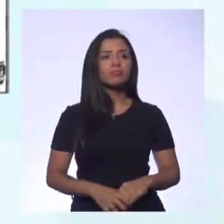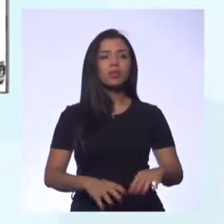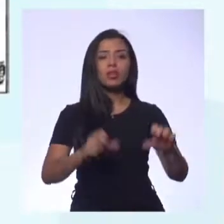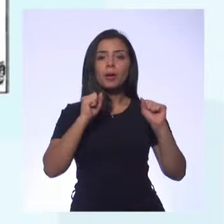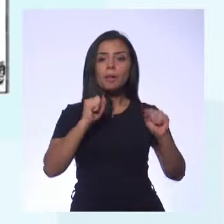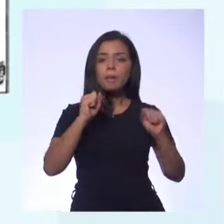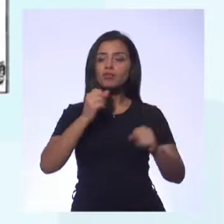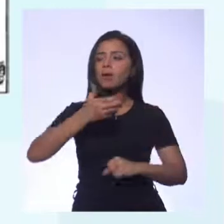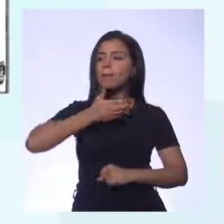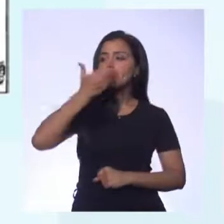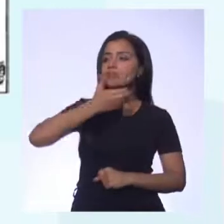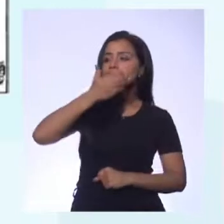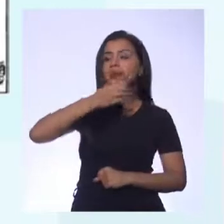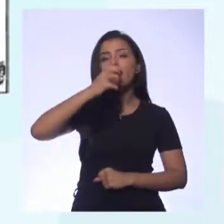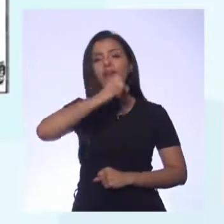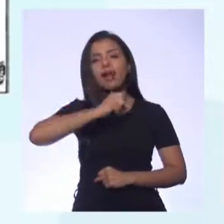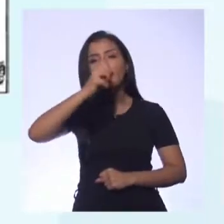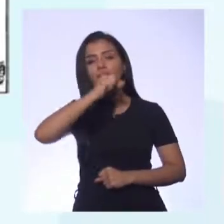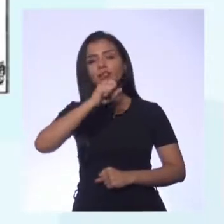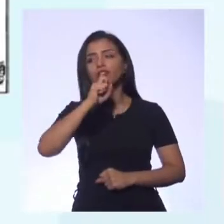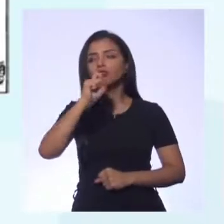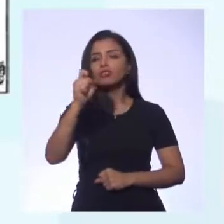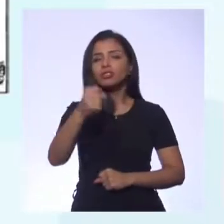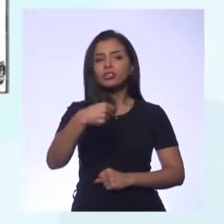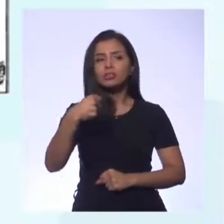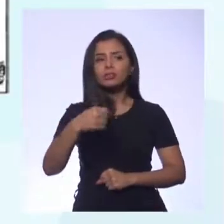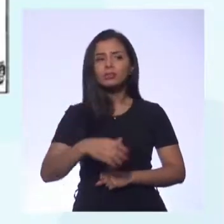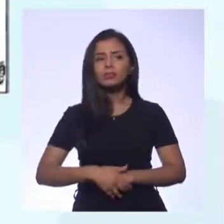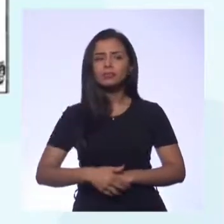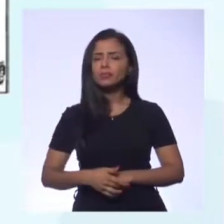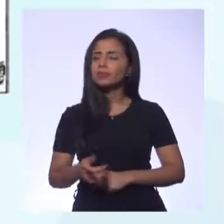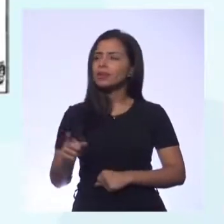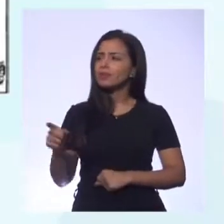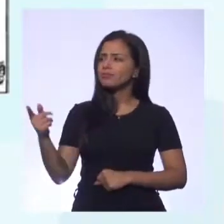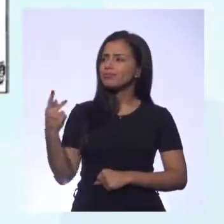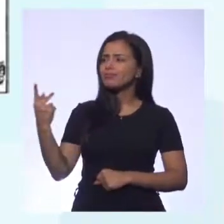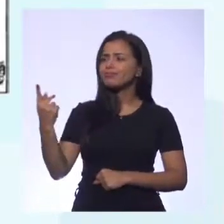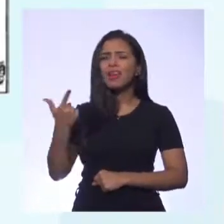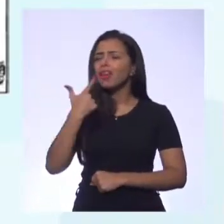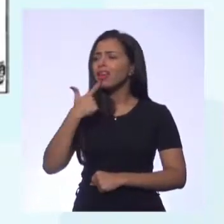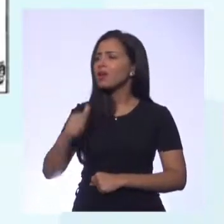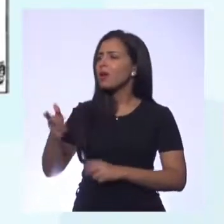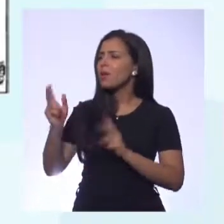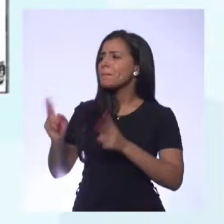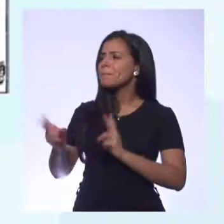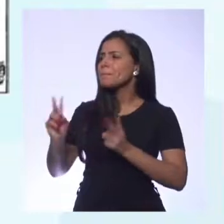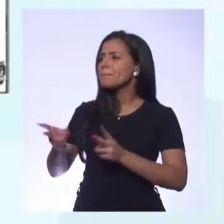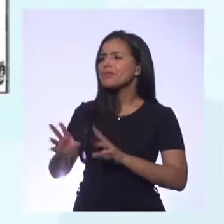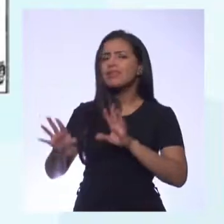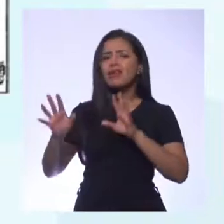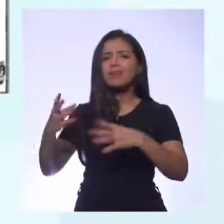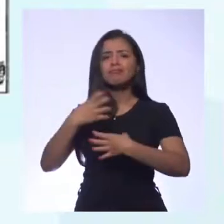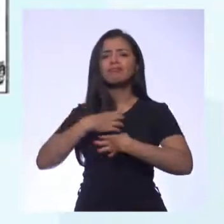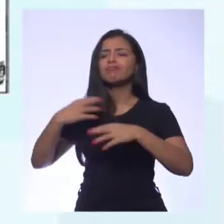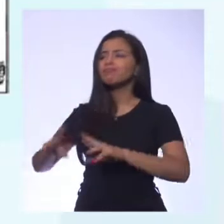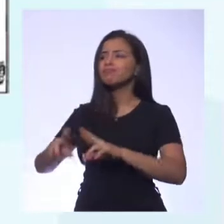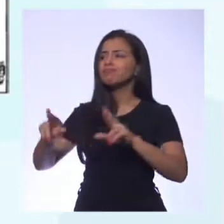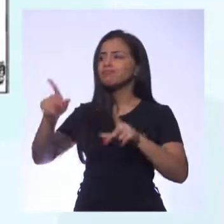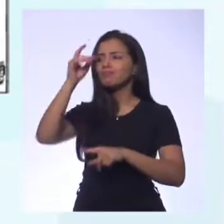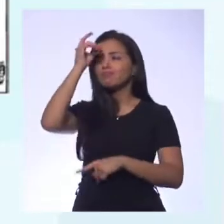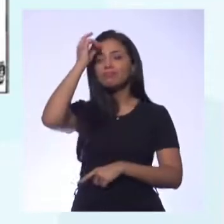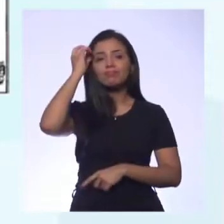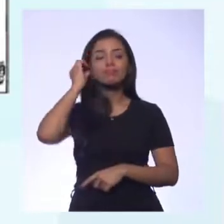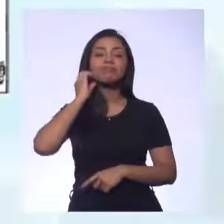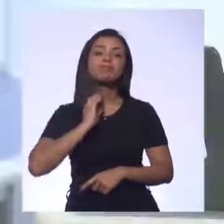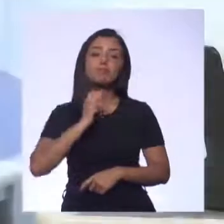ou uma laranja na geladeira. Embora usemos o mesmo idioma, não falamos a mesma língua. Ok,